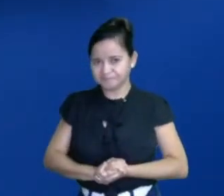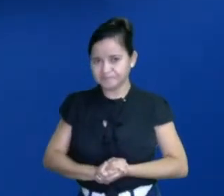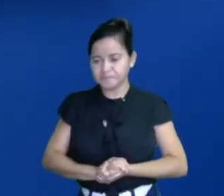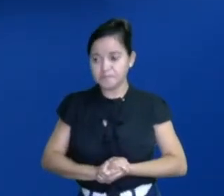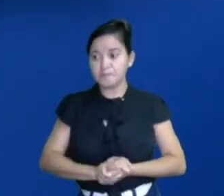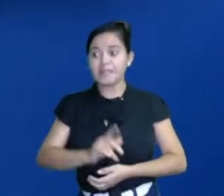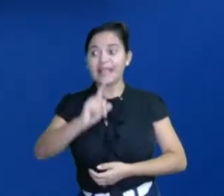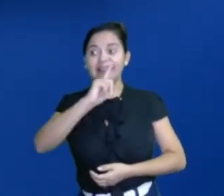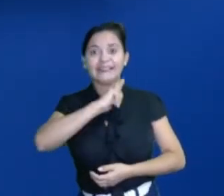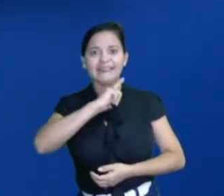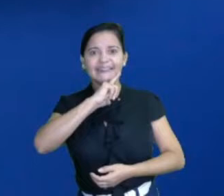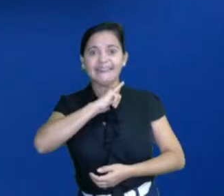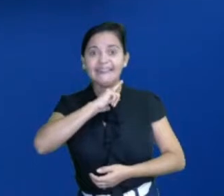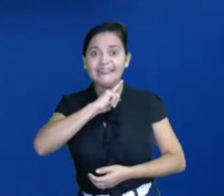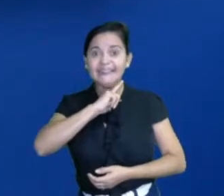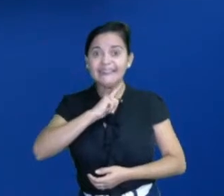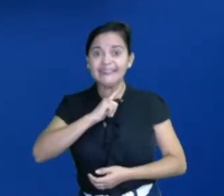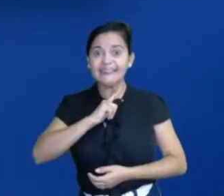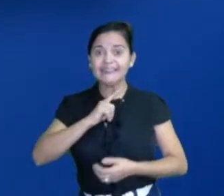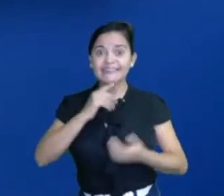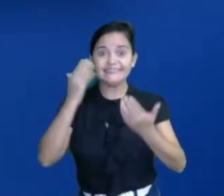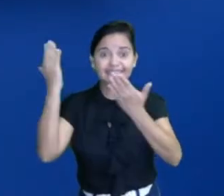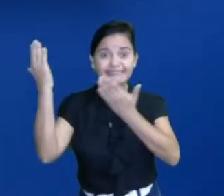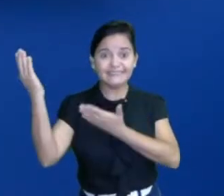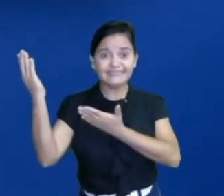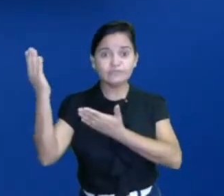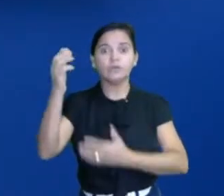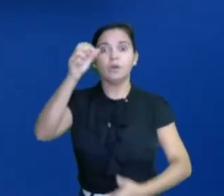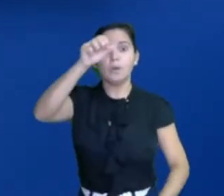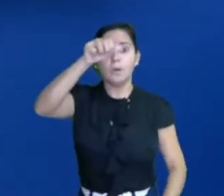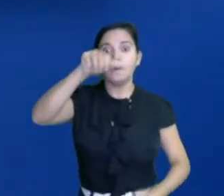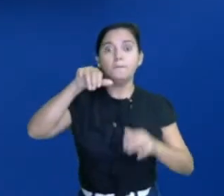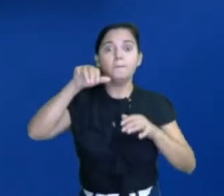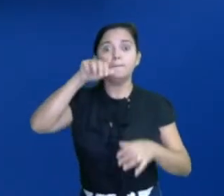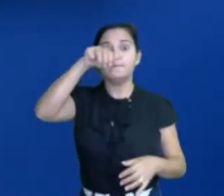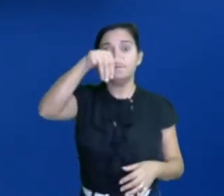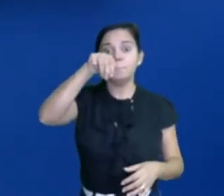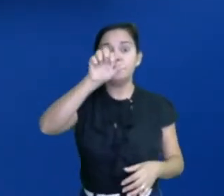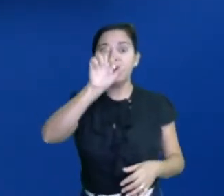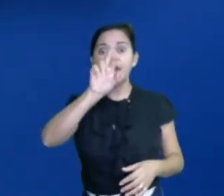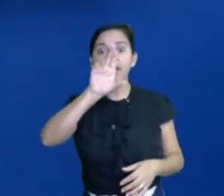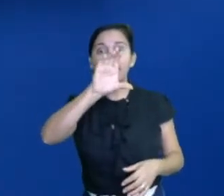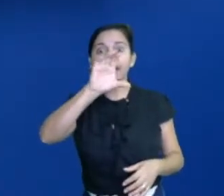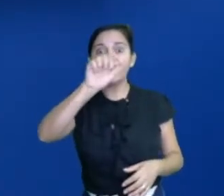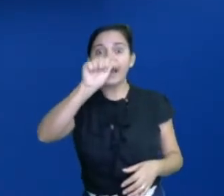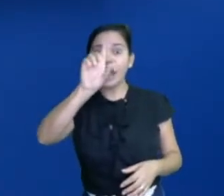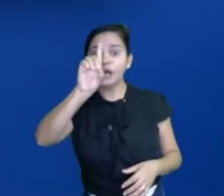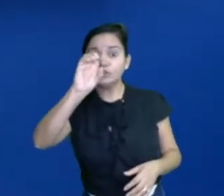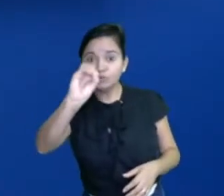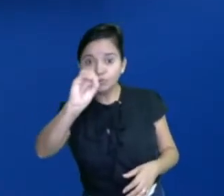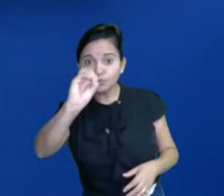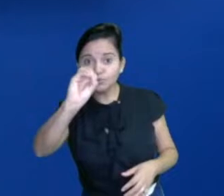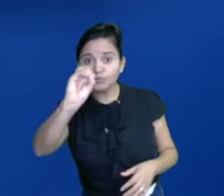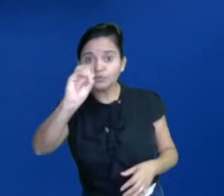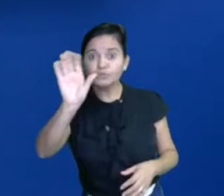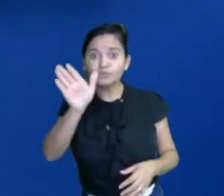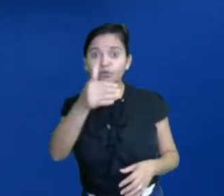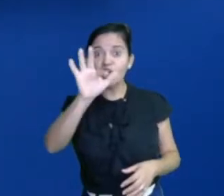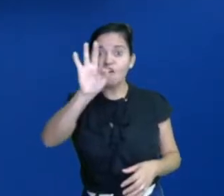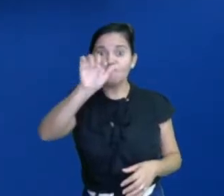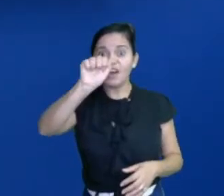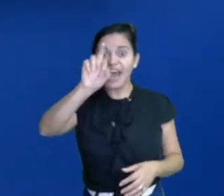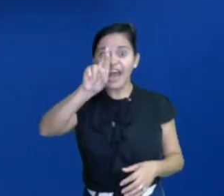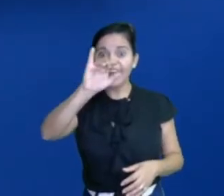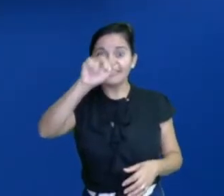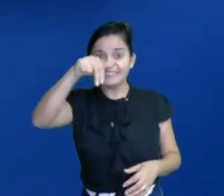Temos aí, ó, o mercado da farinha, que infelizmente estava bem deteriorado, né? Mas que é um